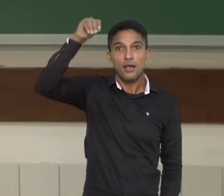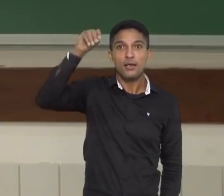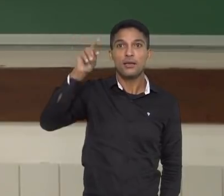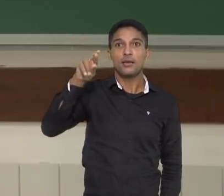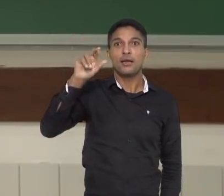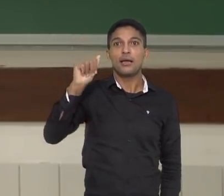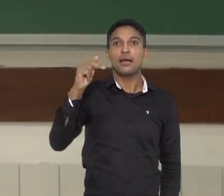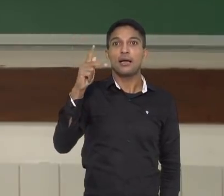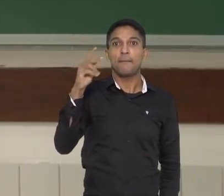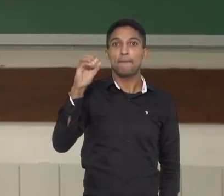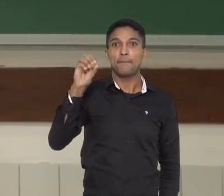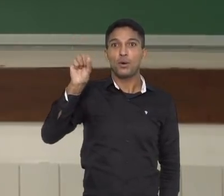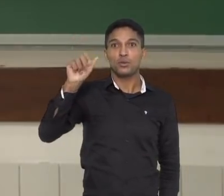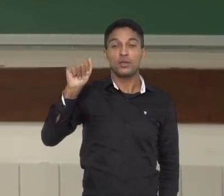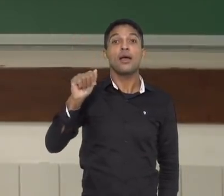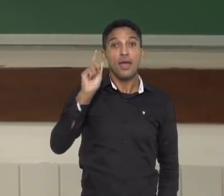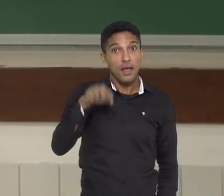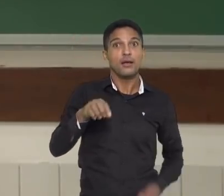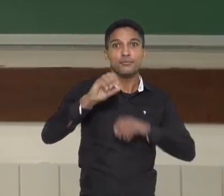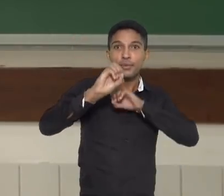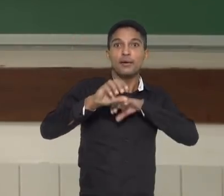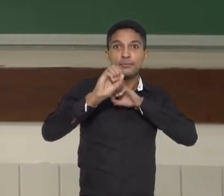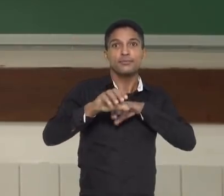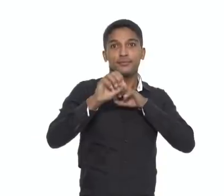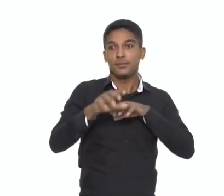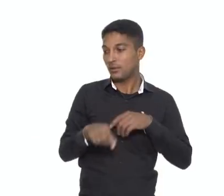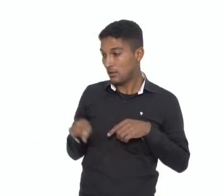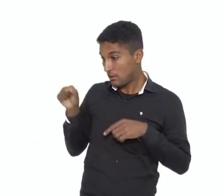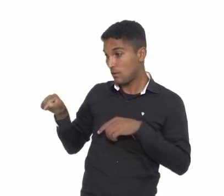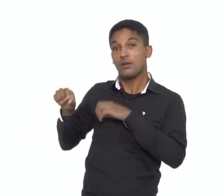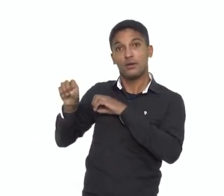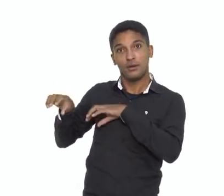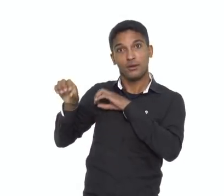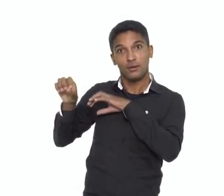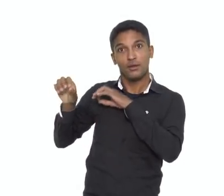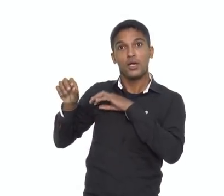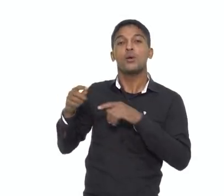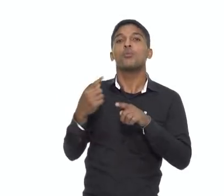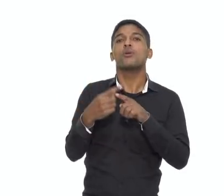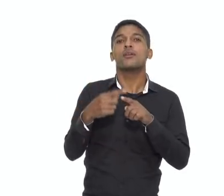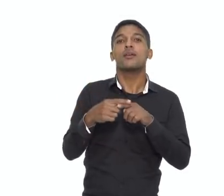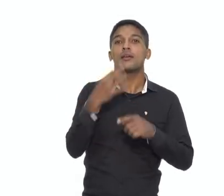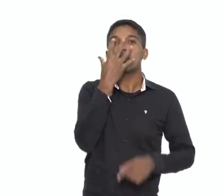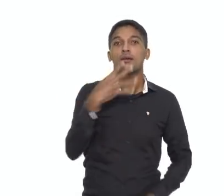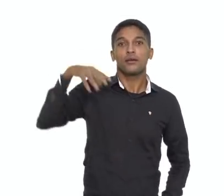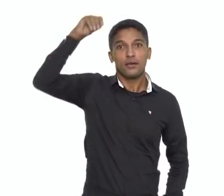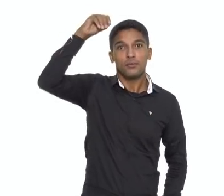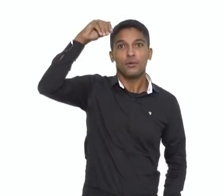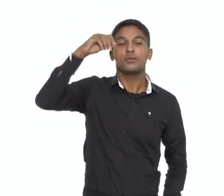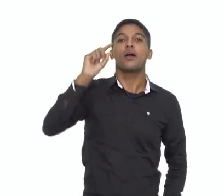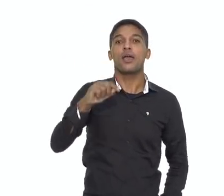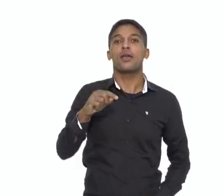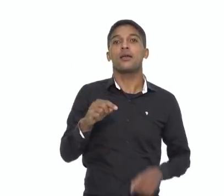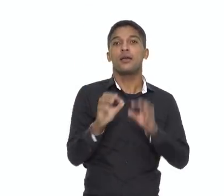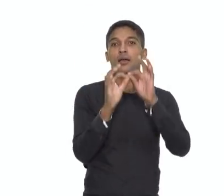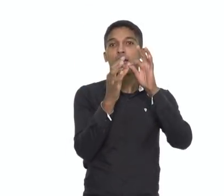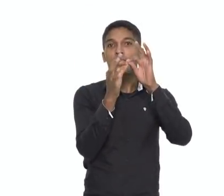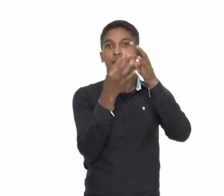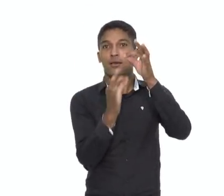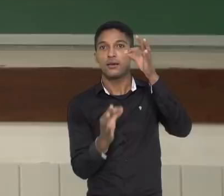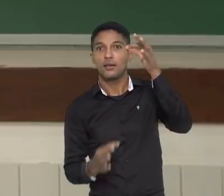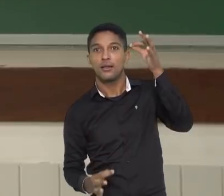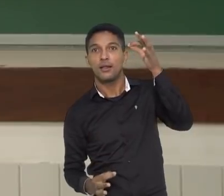Como que eu sei disso? Pois é ela que faz as longas explanações. Lembra? Ela que